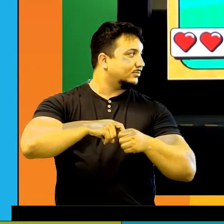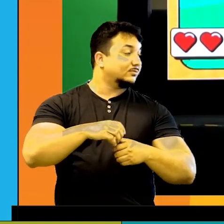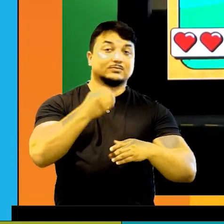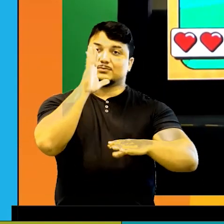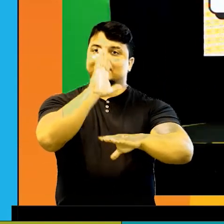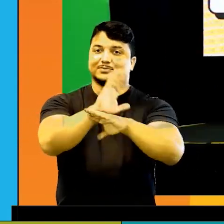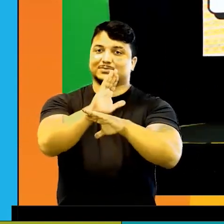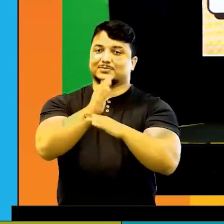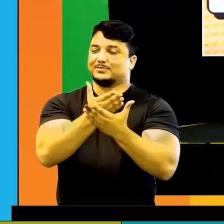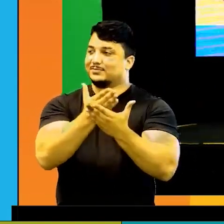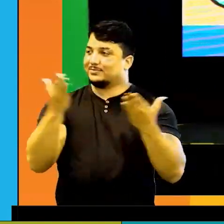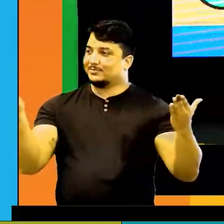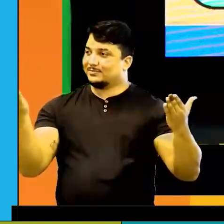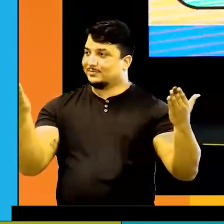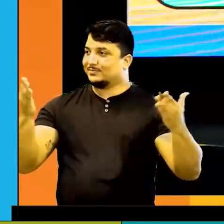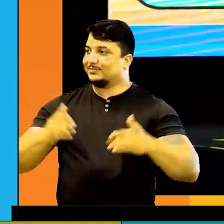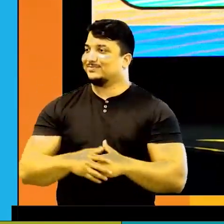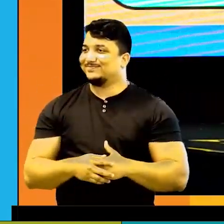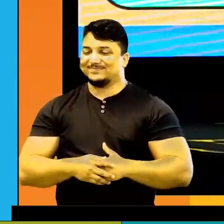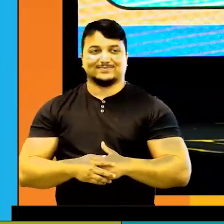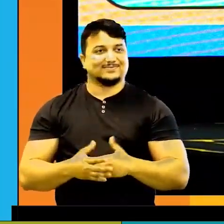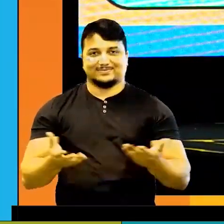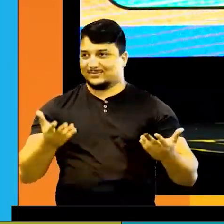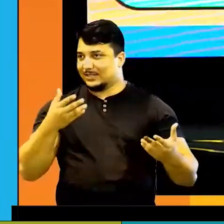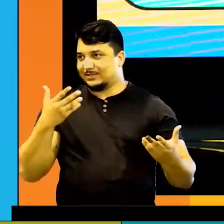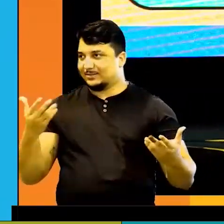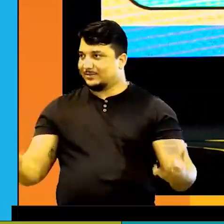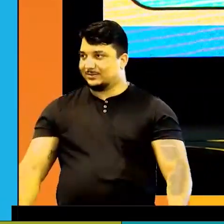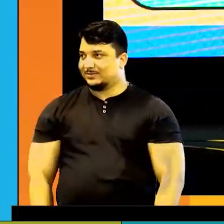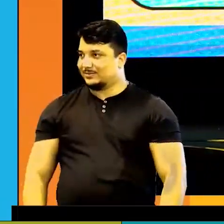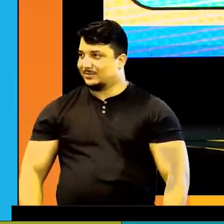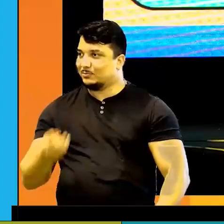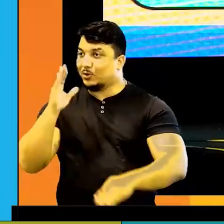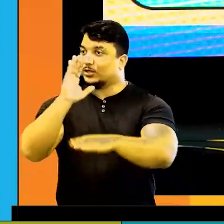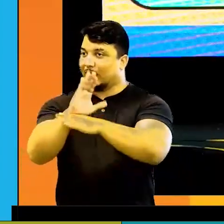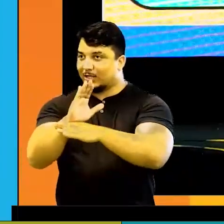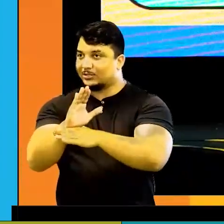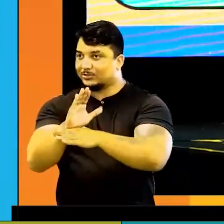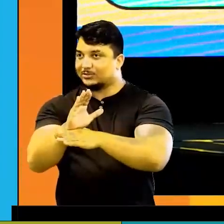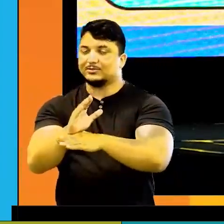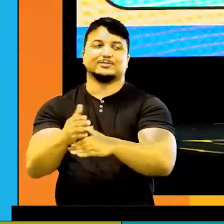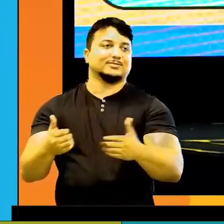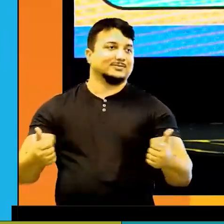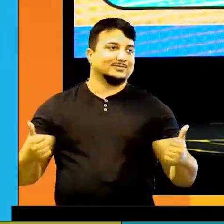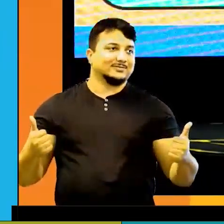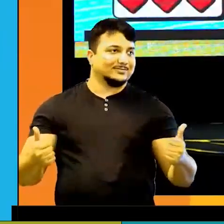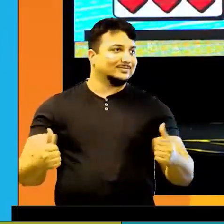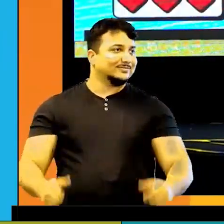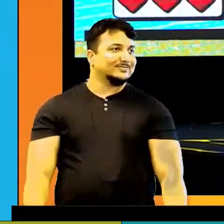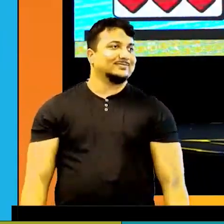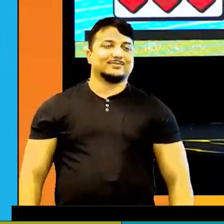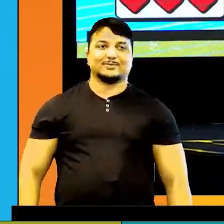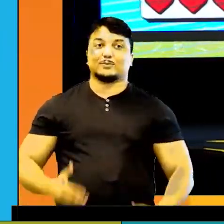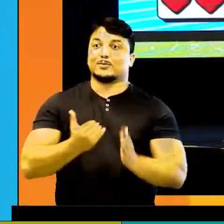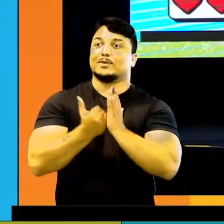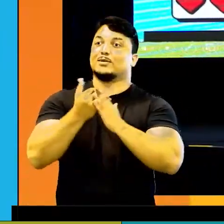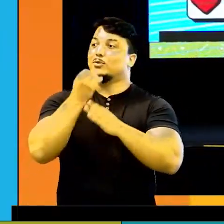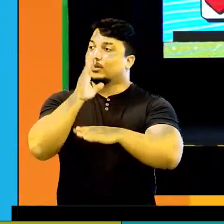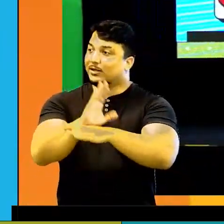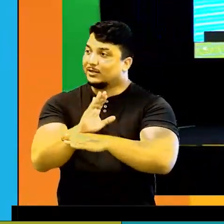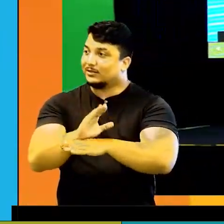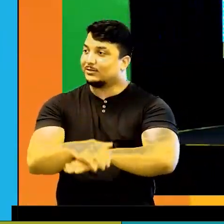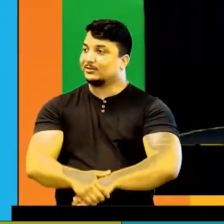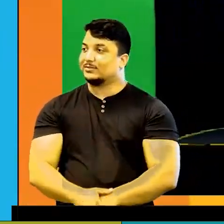Pessoal, boa tarde. Não, pode ser assim não, um pouquinho mais alto. Boa tarde. Oi, mais alto, boa